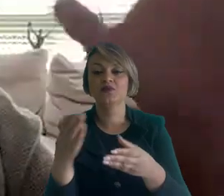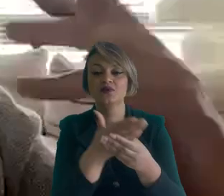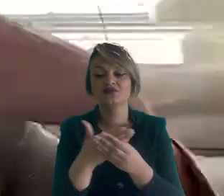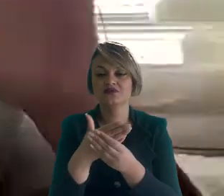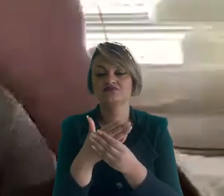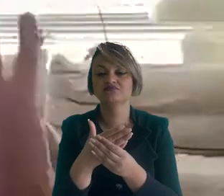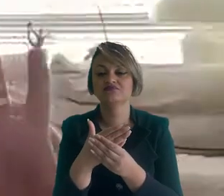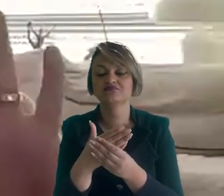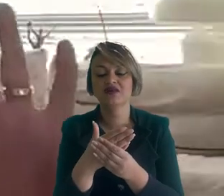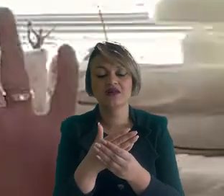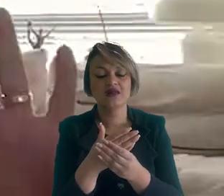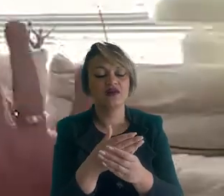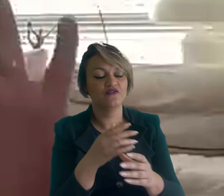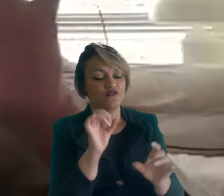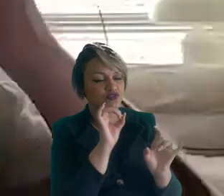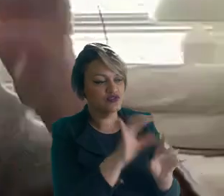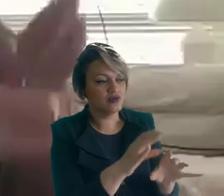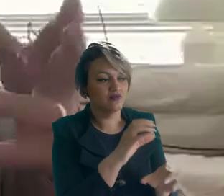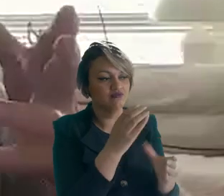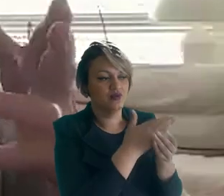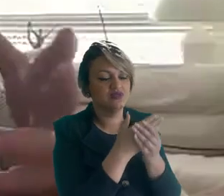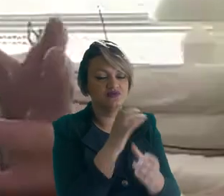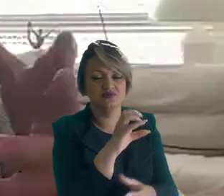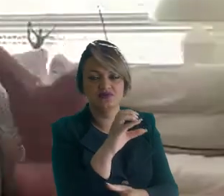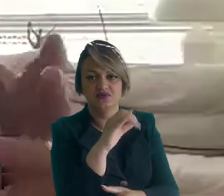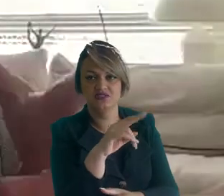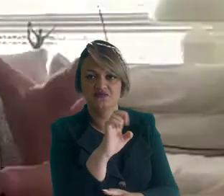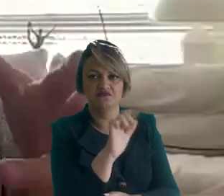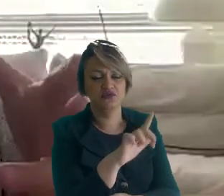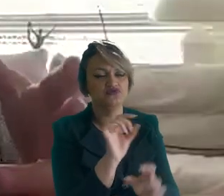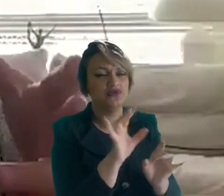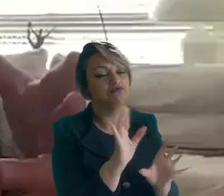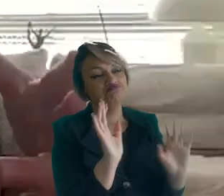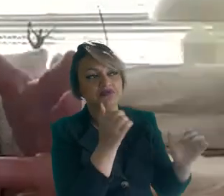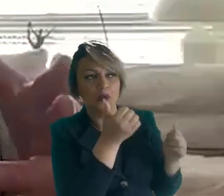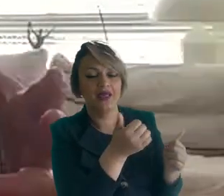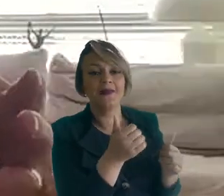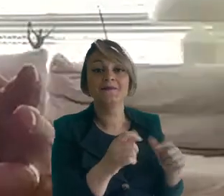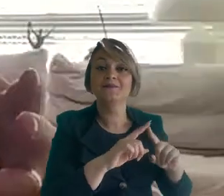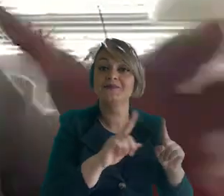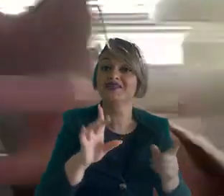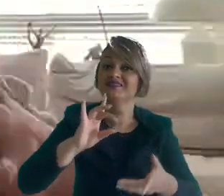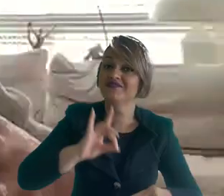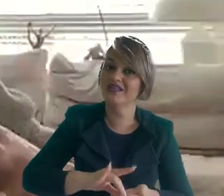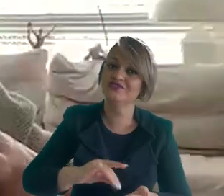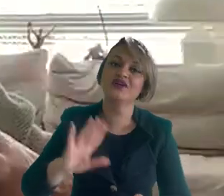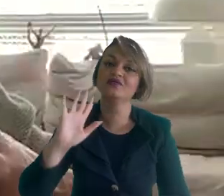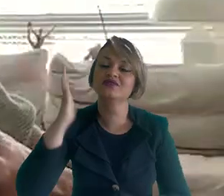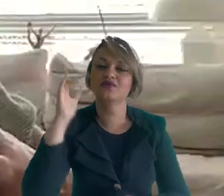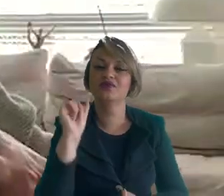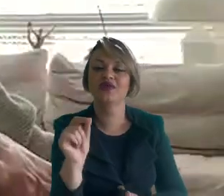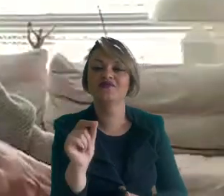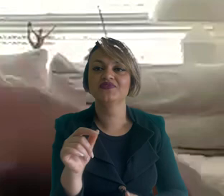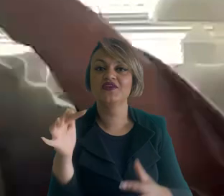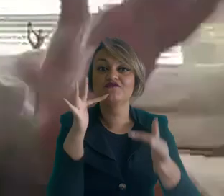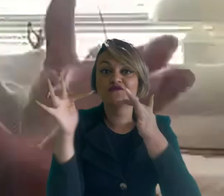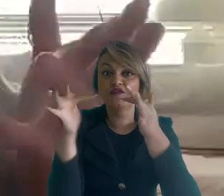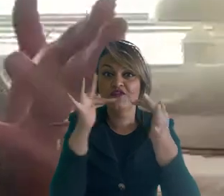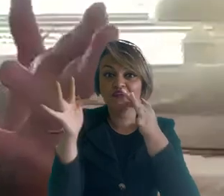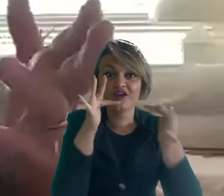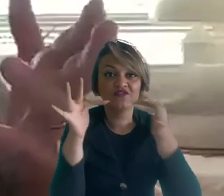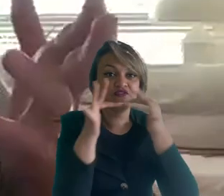civil eu ficaria tranquilo mas na verdade o que aconteceu a bulimia das fofocas